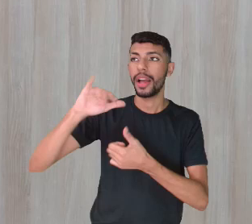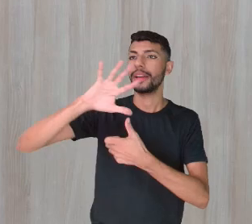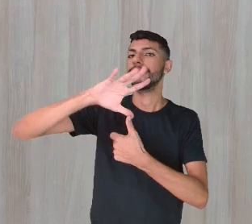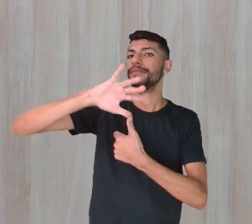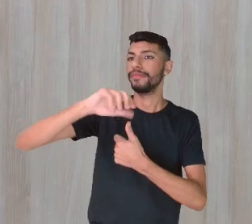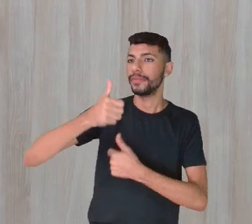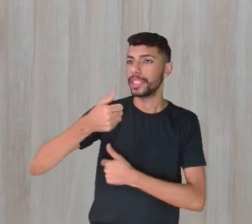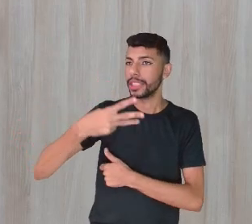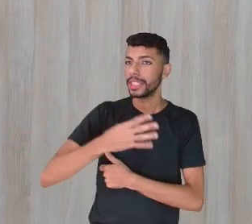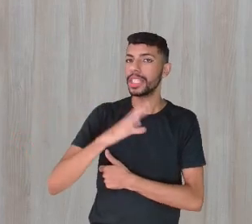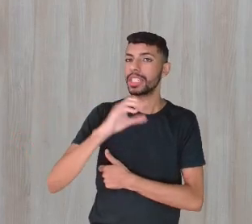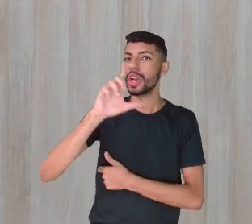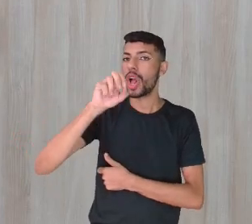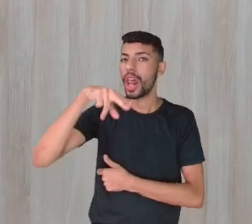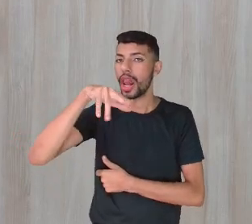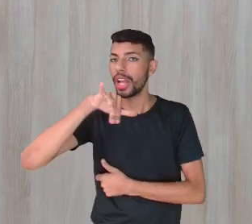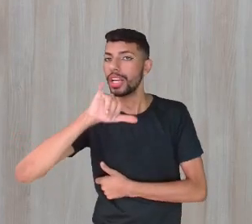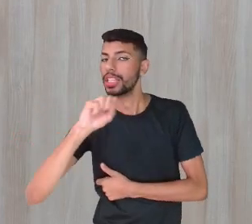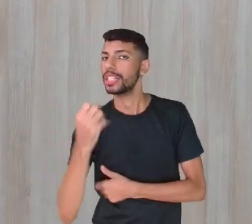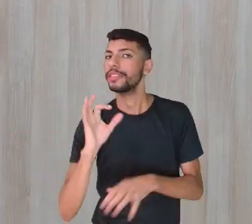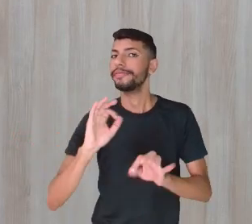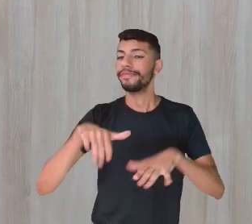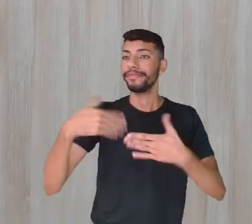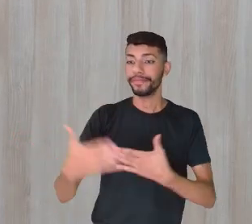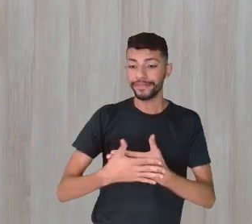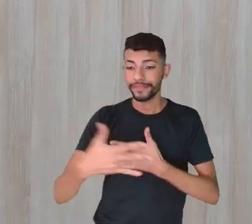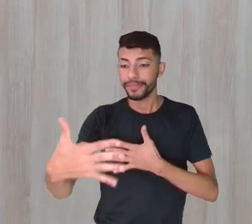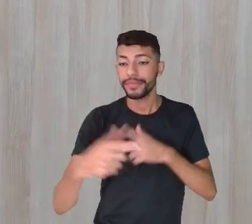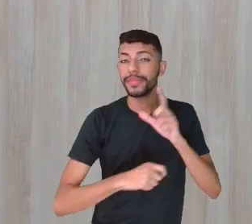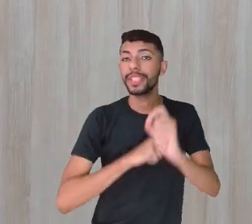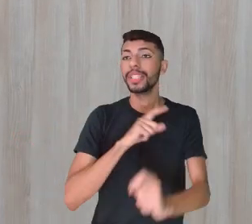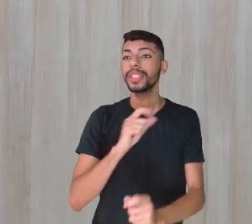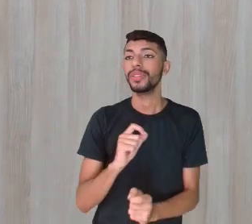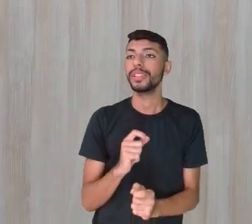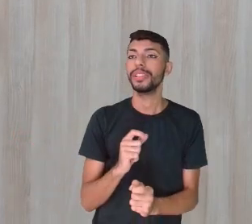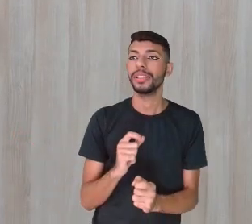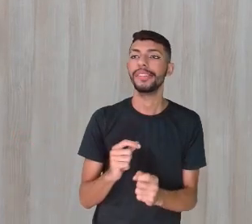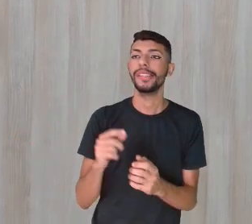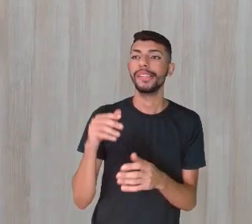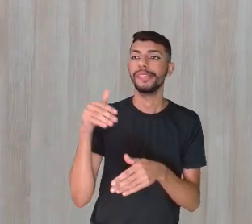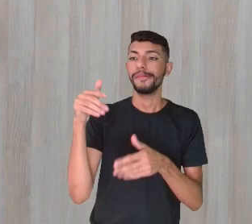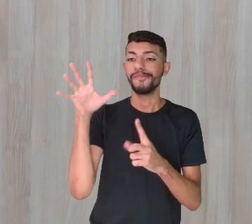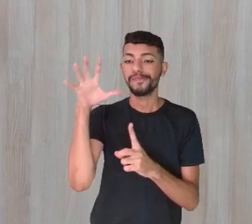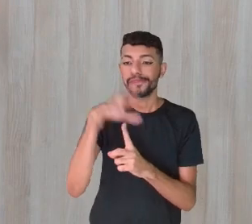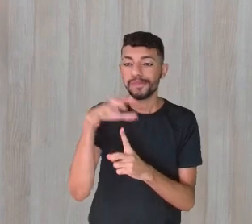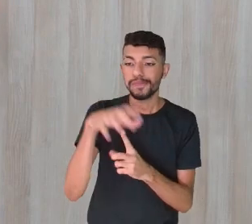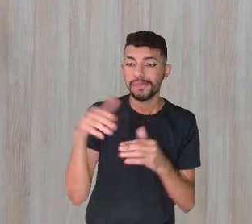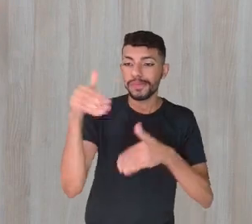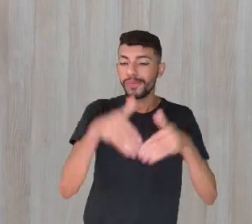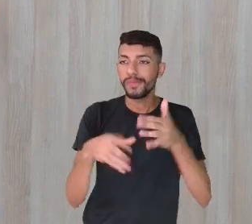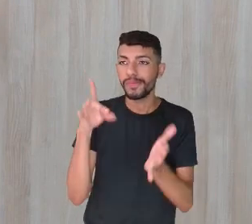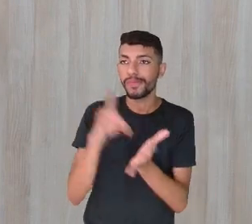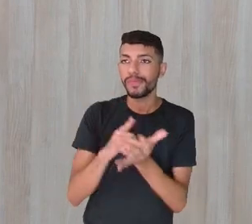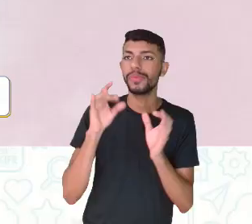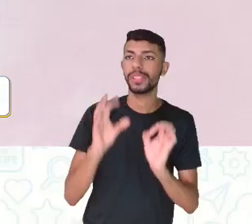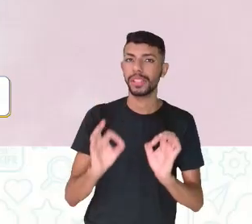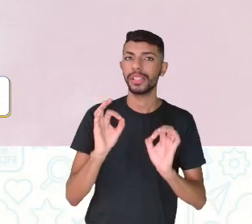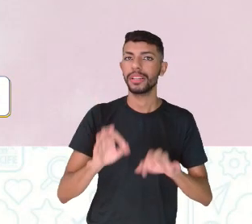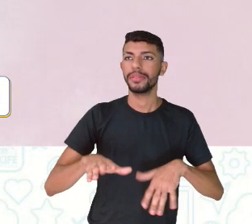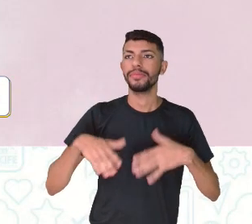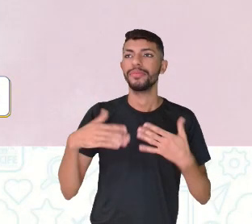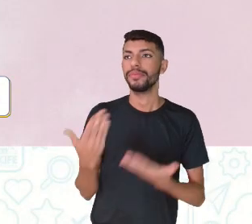13 colônias. Então é a partir daí que começa uma intervenção mais efetiva da Inglaterra. Olhem aí no